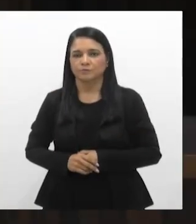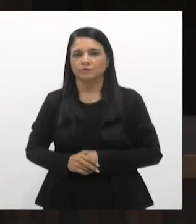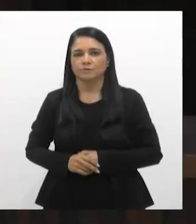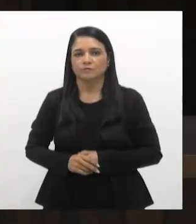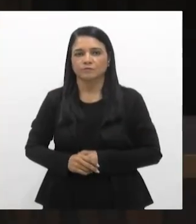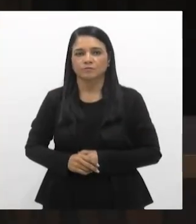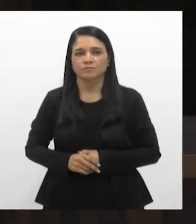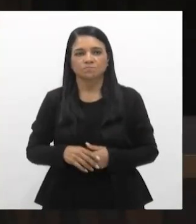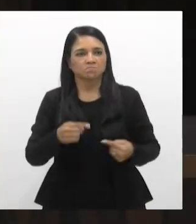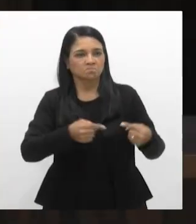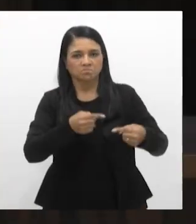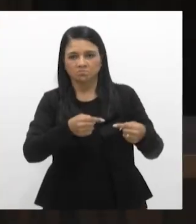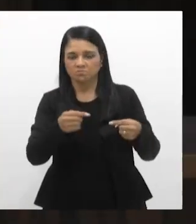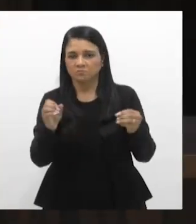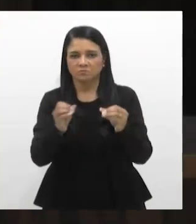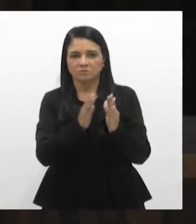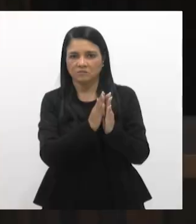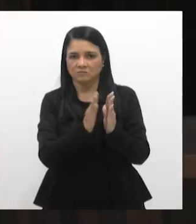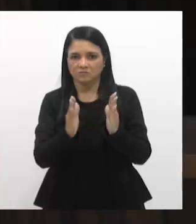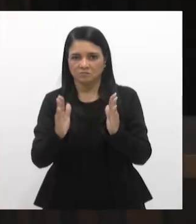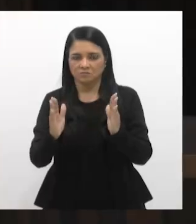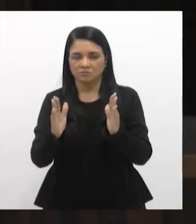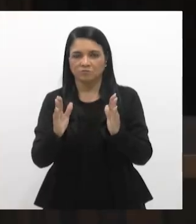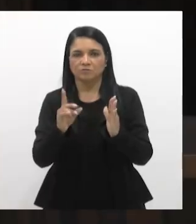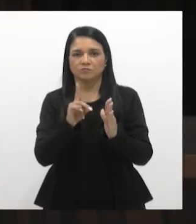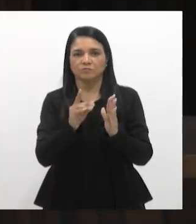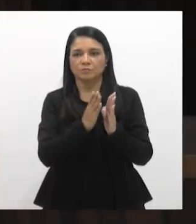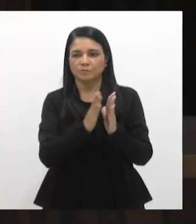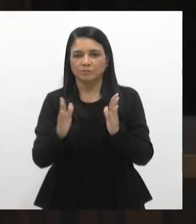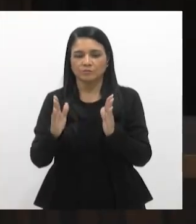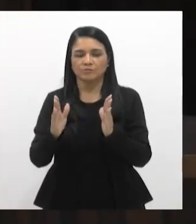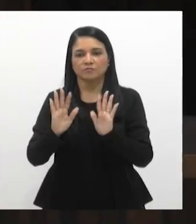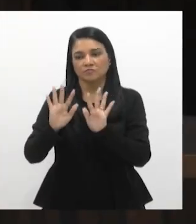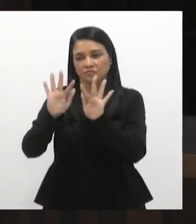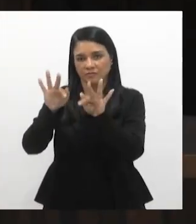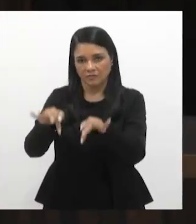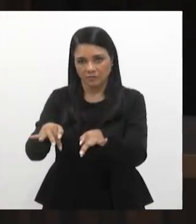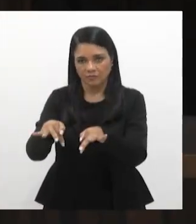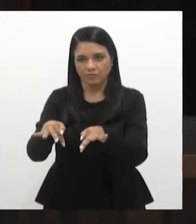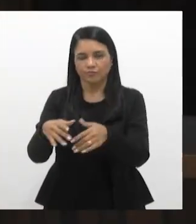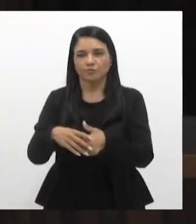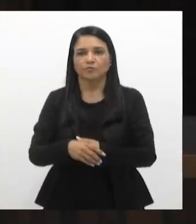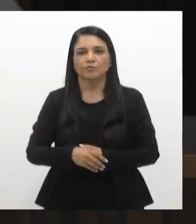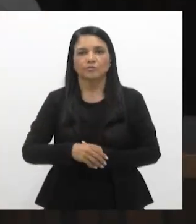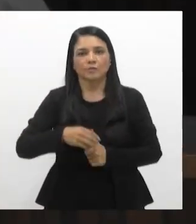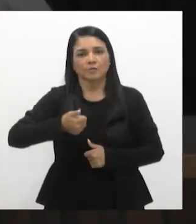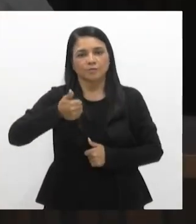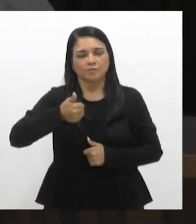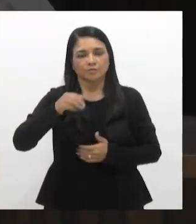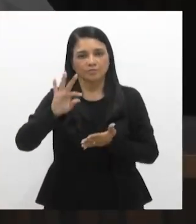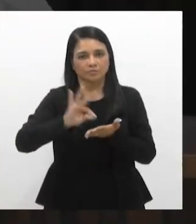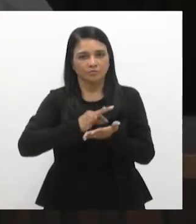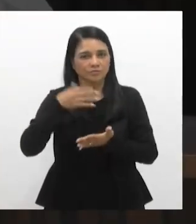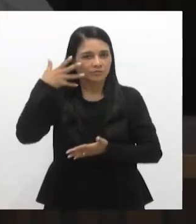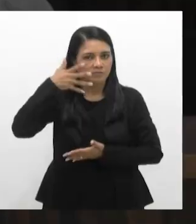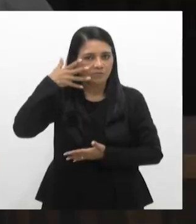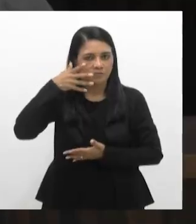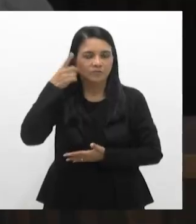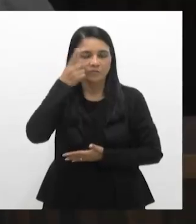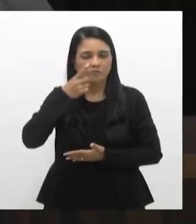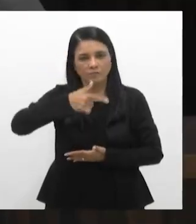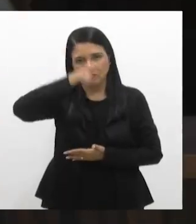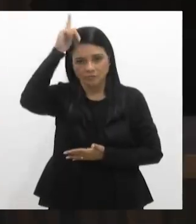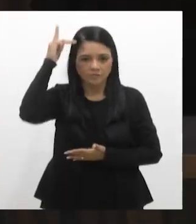Nada mais havendo a tratar na ordem do dia, passa-se ao expediente final. Primeiro orador inscrito, deputado